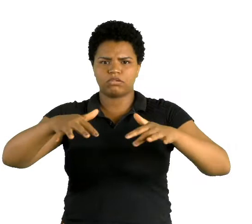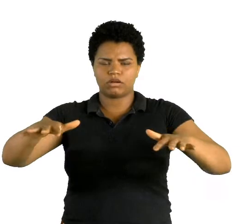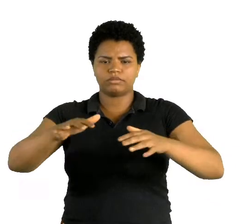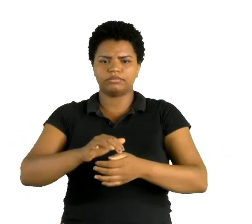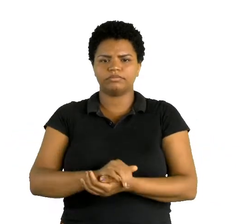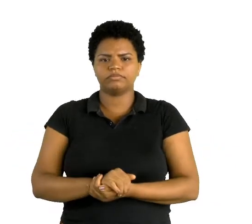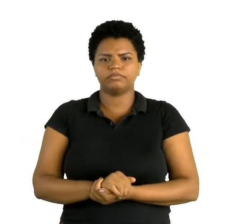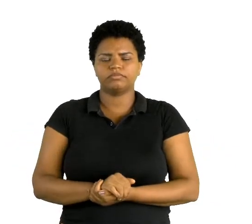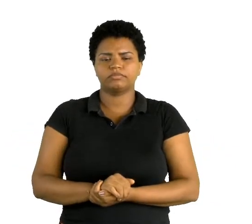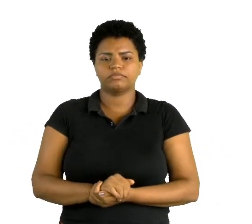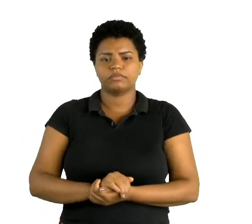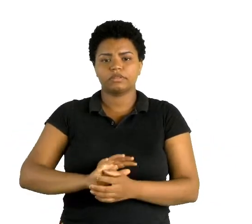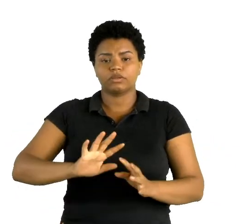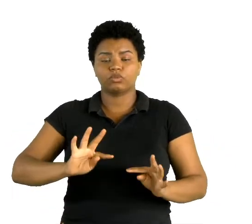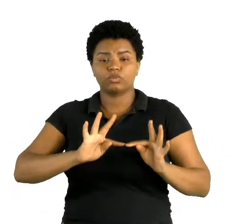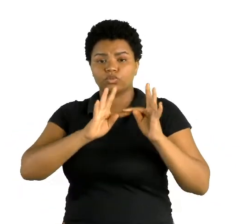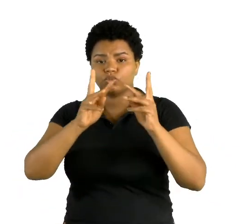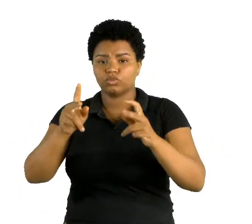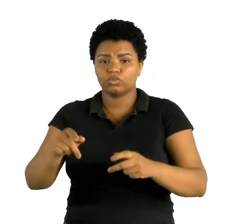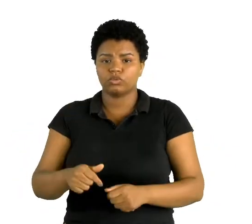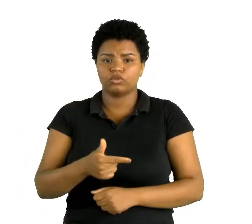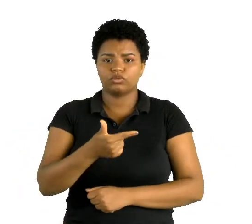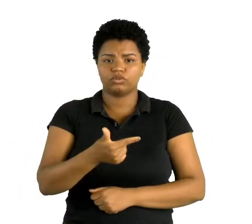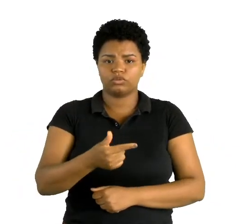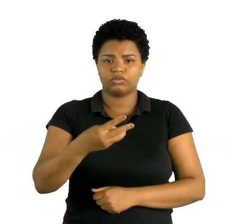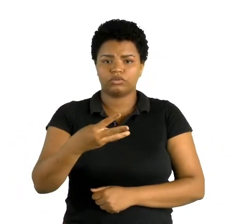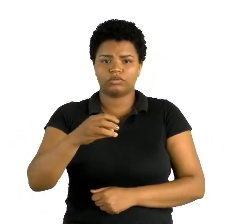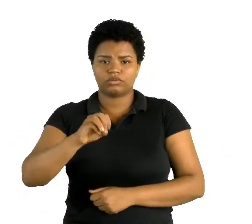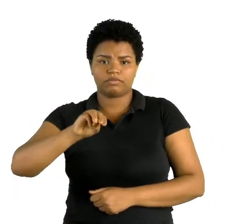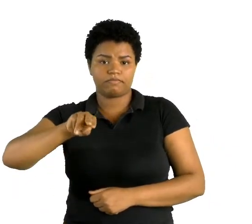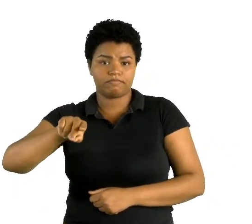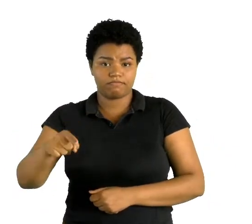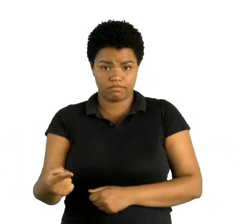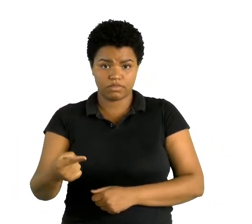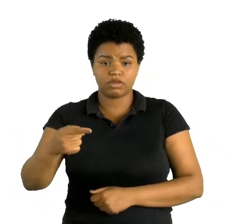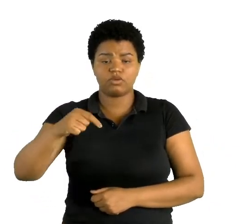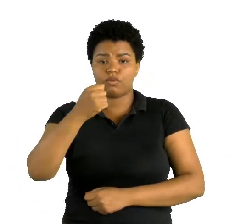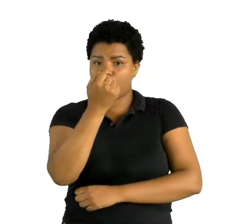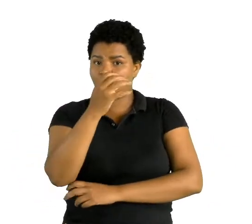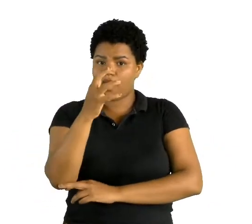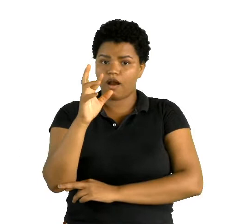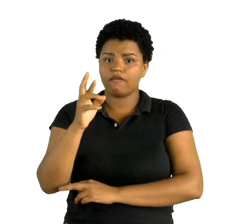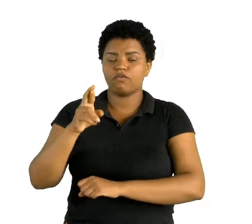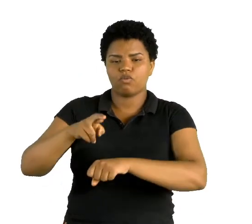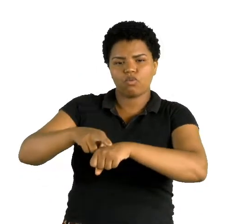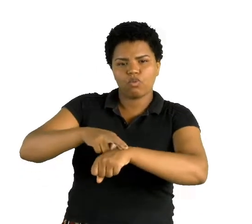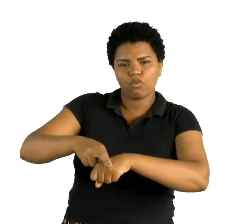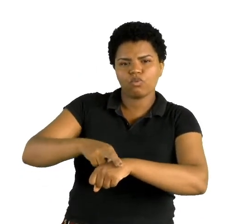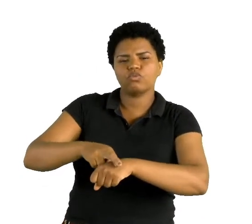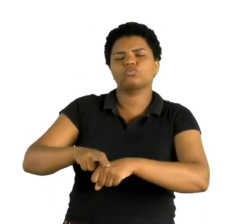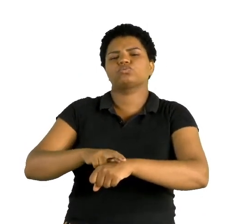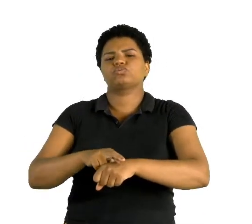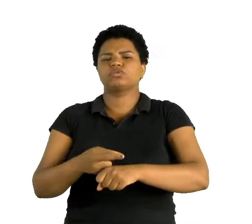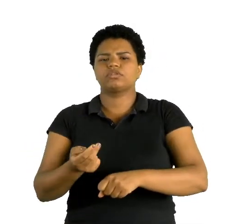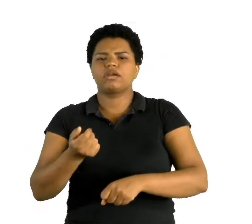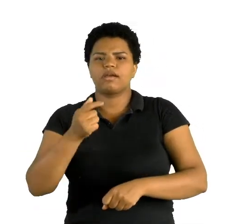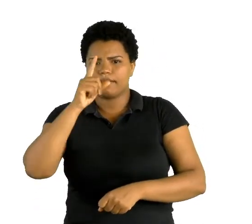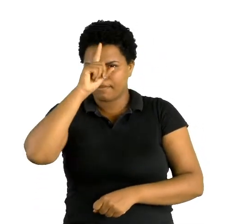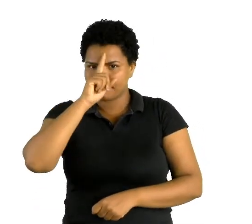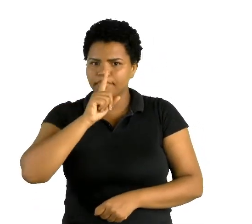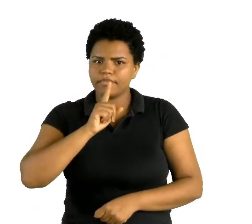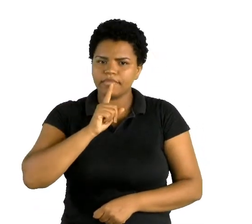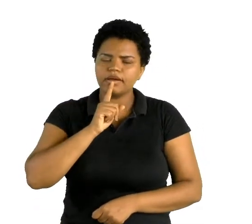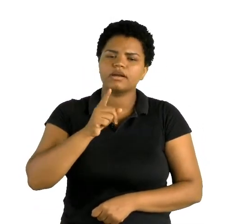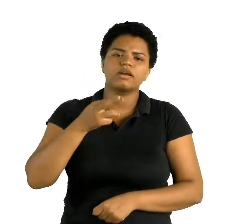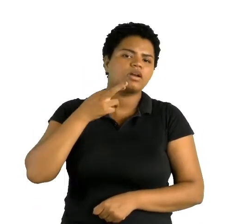Ao todo, são 230 mil árvores roxas, amarelas, rosa, brancas